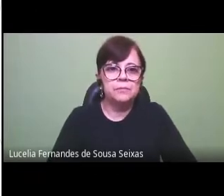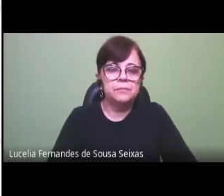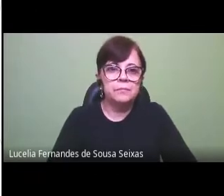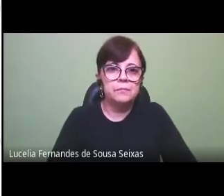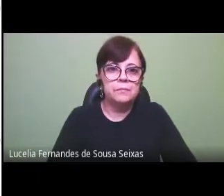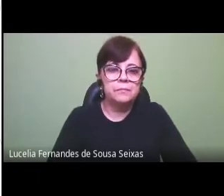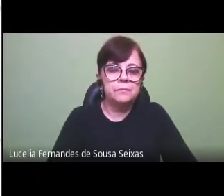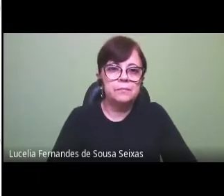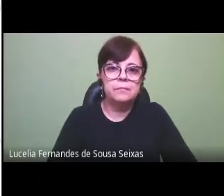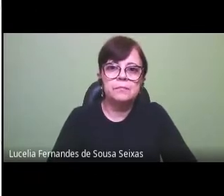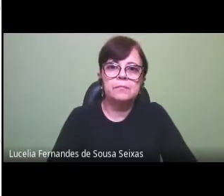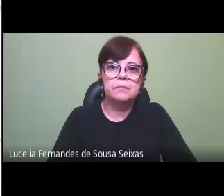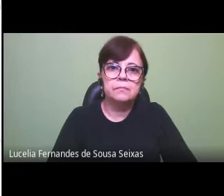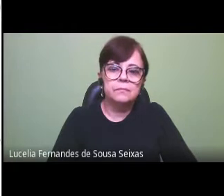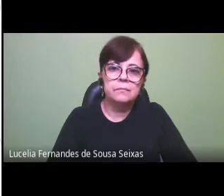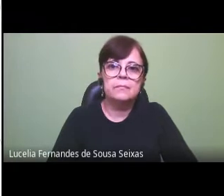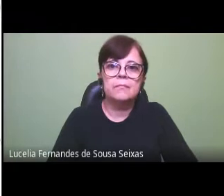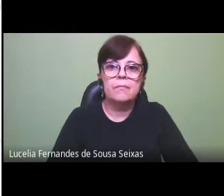diferente.